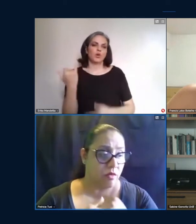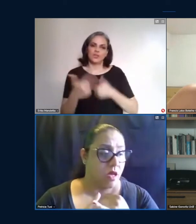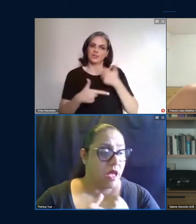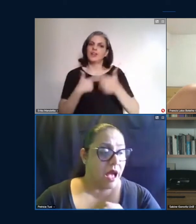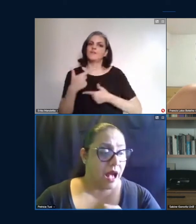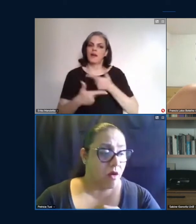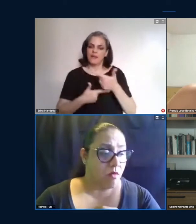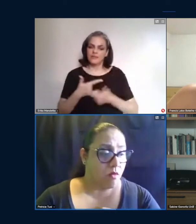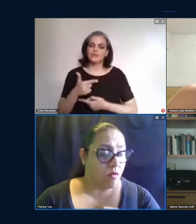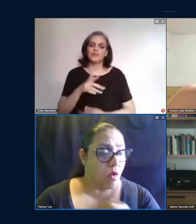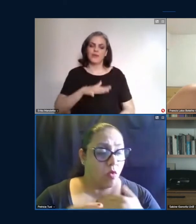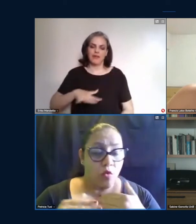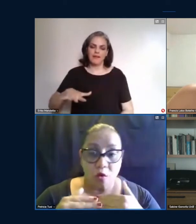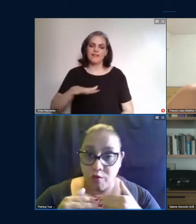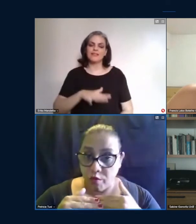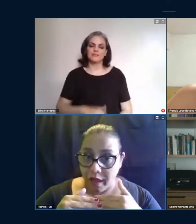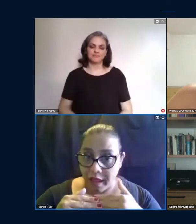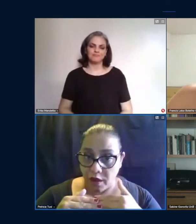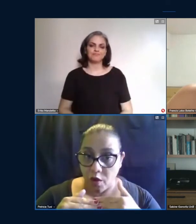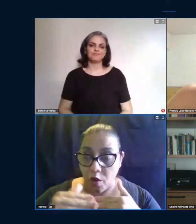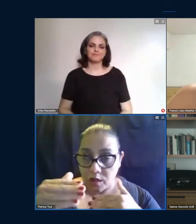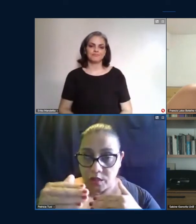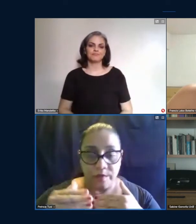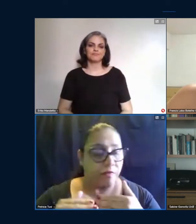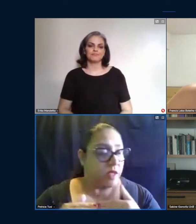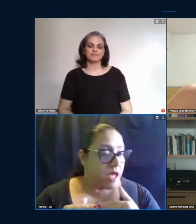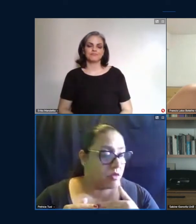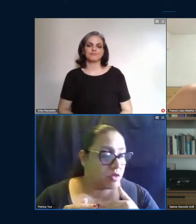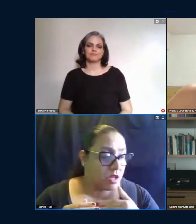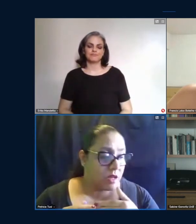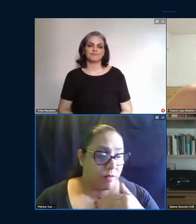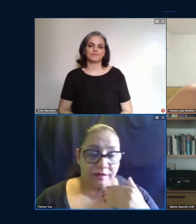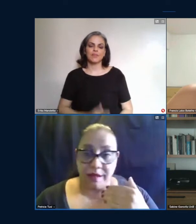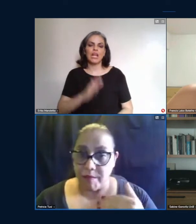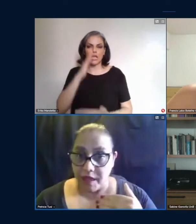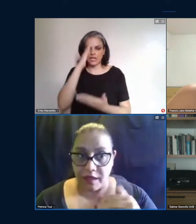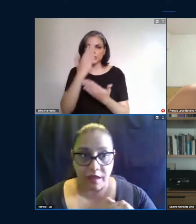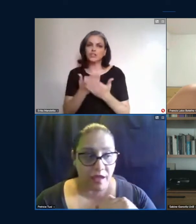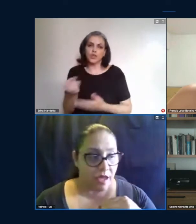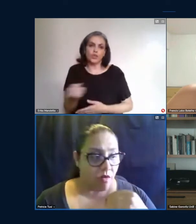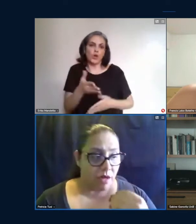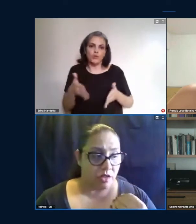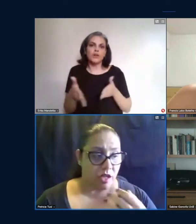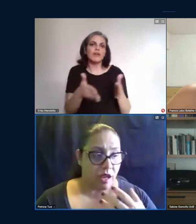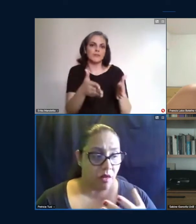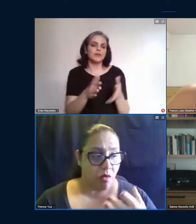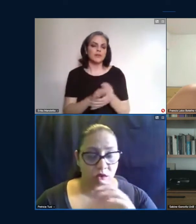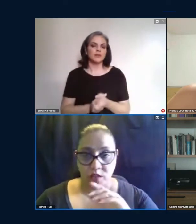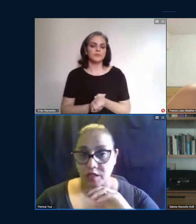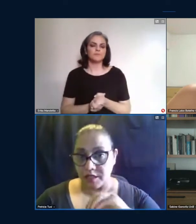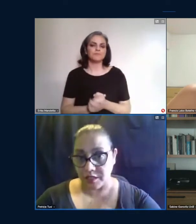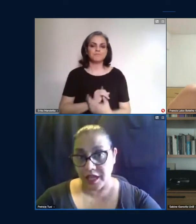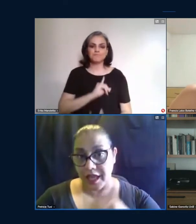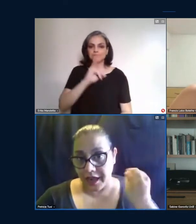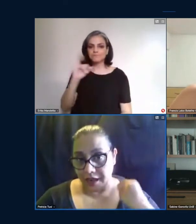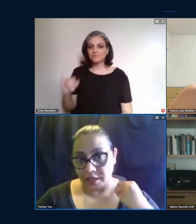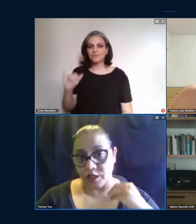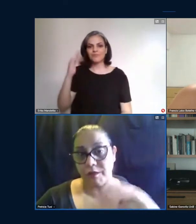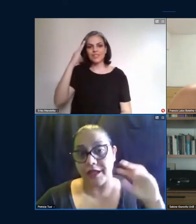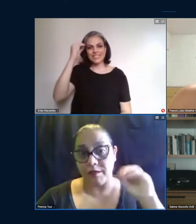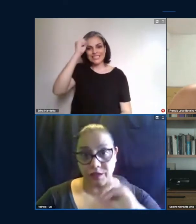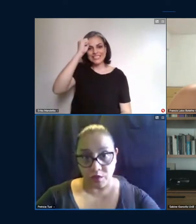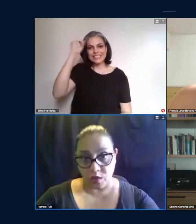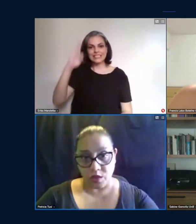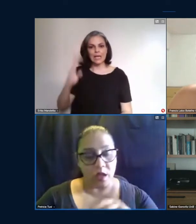respeito a um novo norte, eu diria para a Sabine, que realmente ela hoje já era